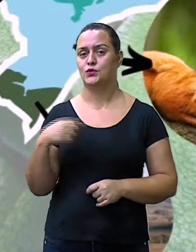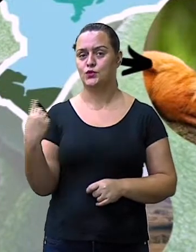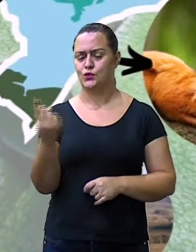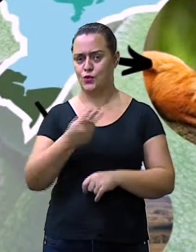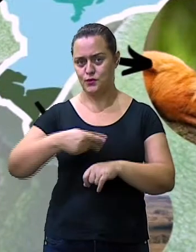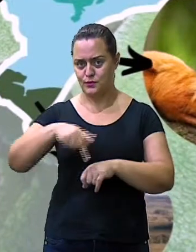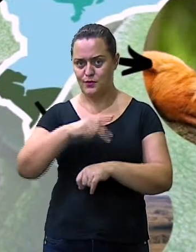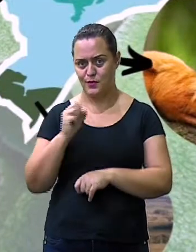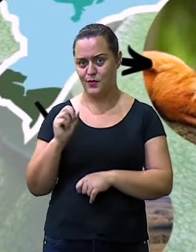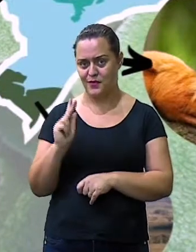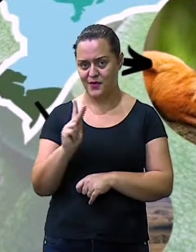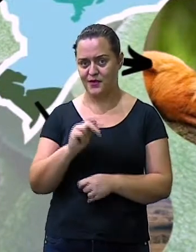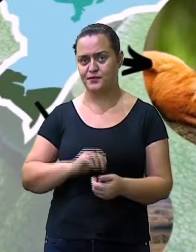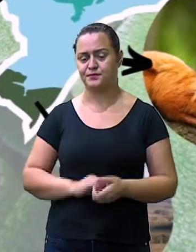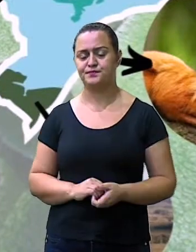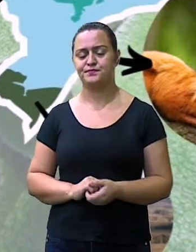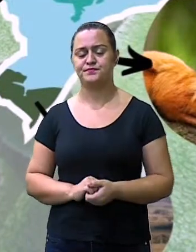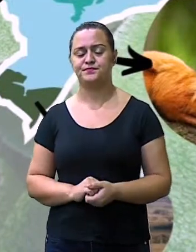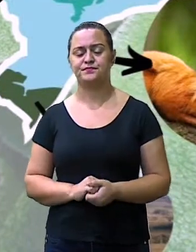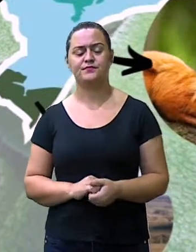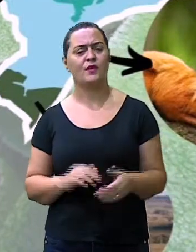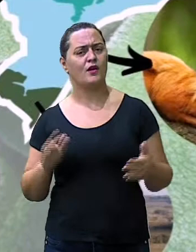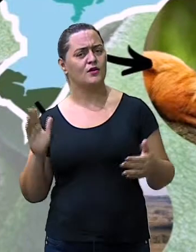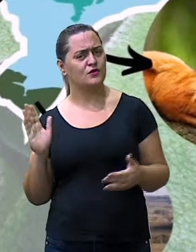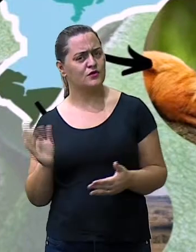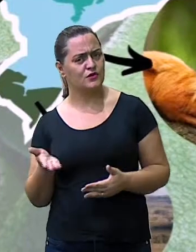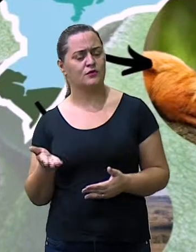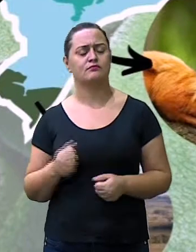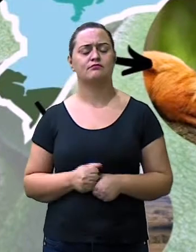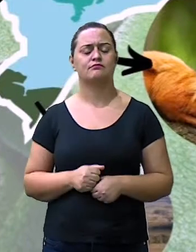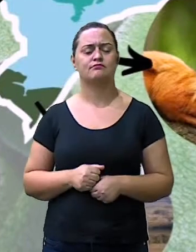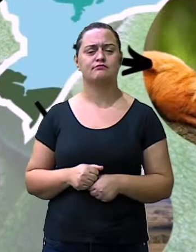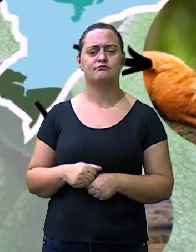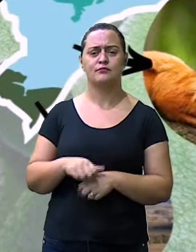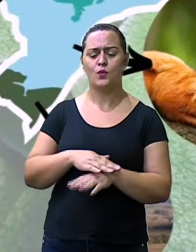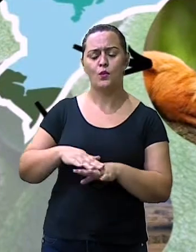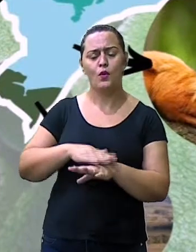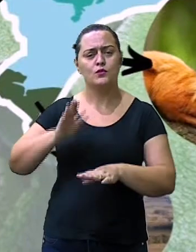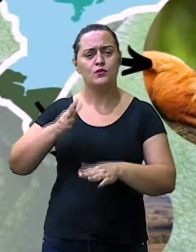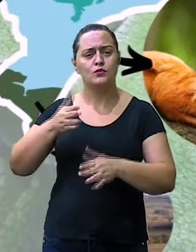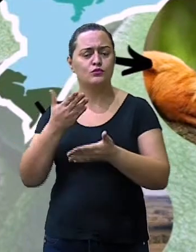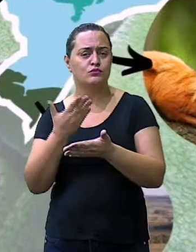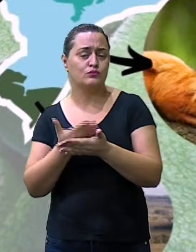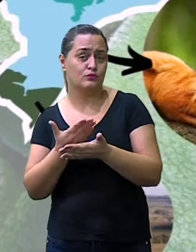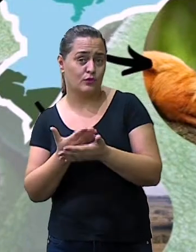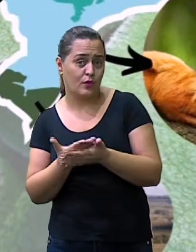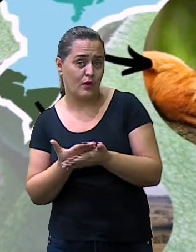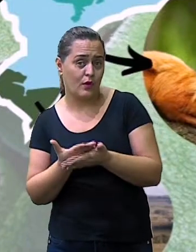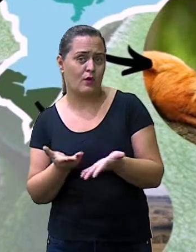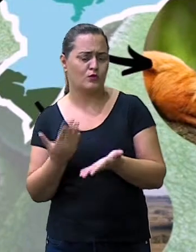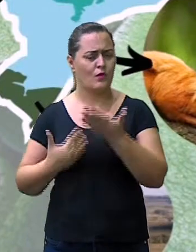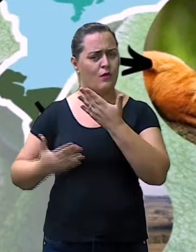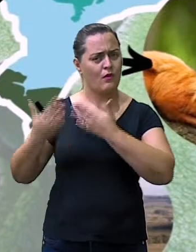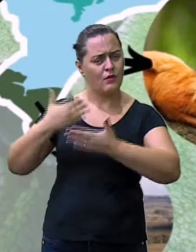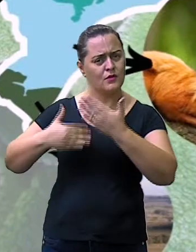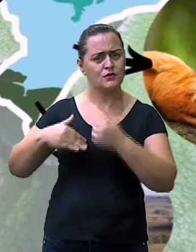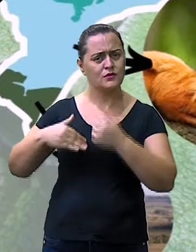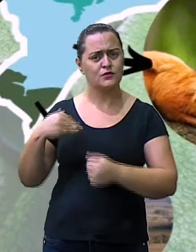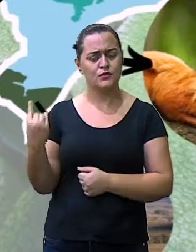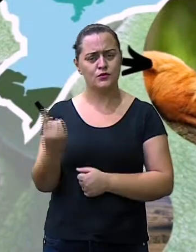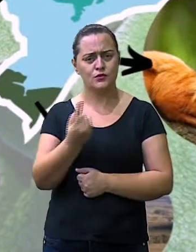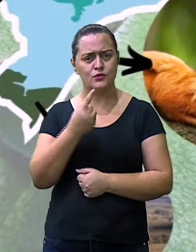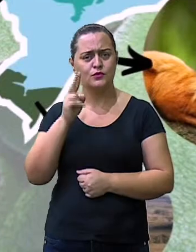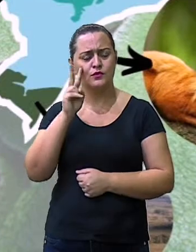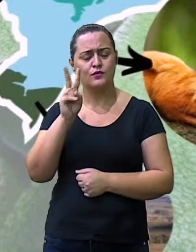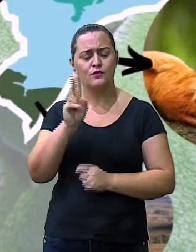Bom, como já conversamos anteriormente, nossos biomas têm fatores vivos e se diferem